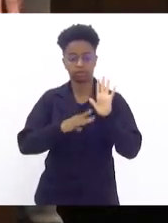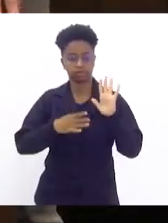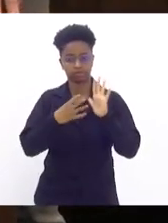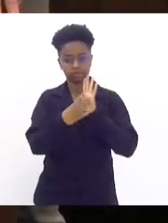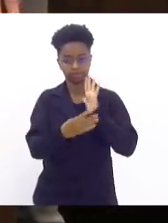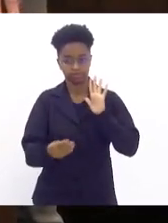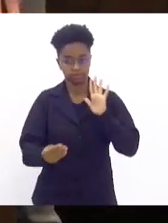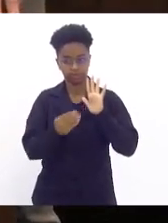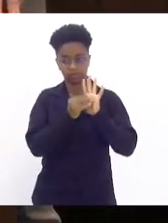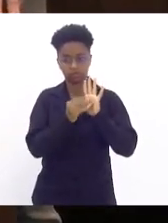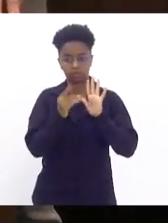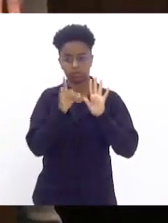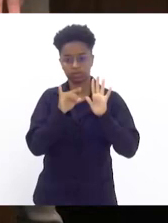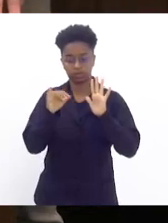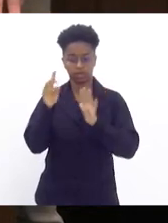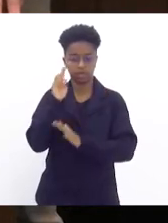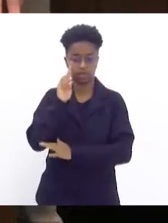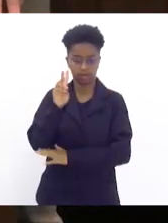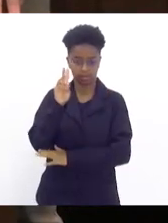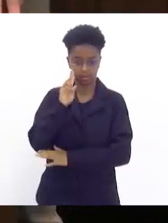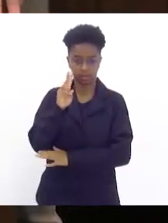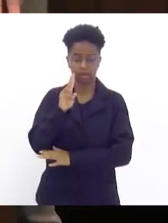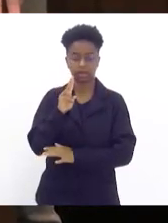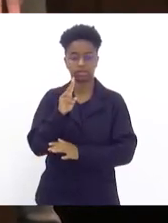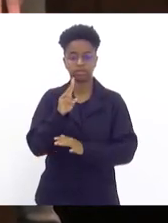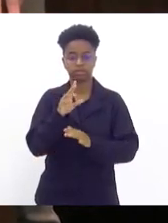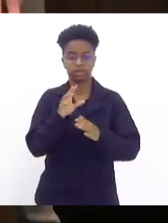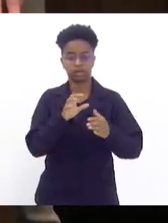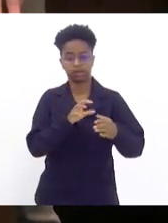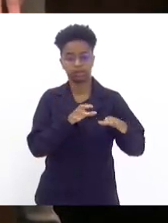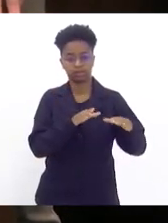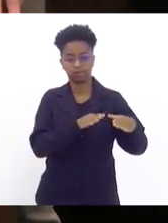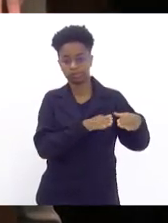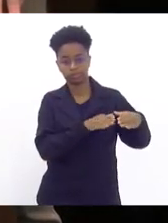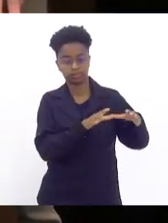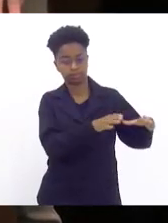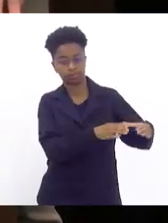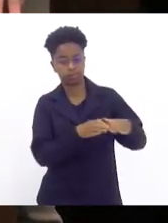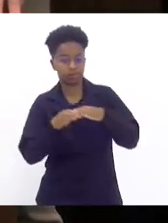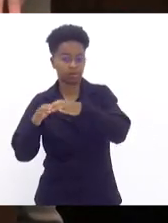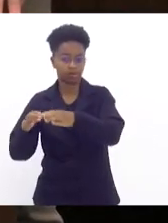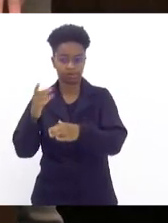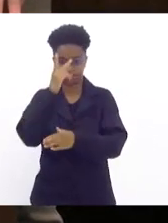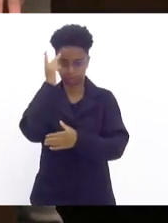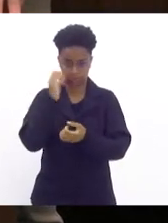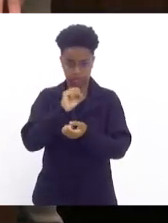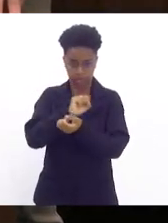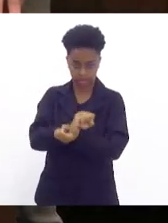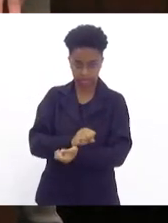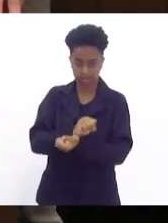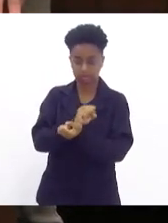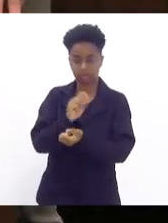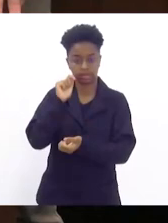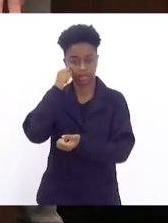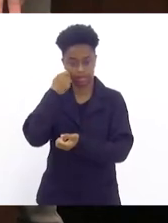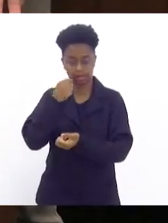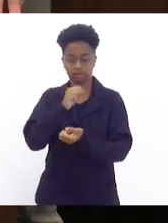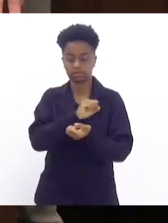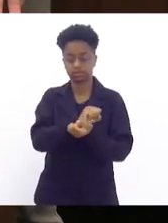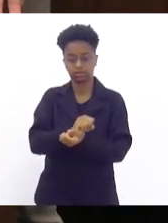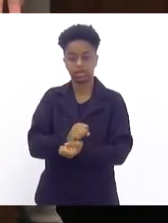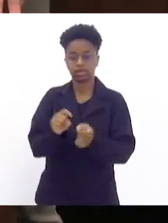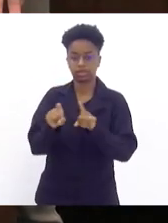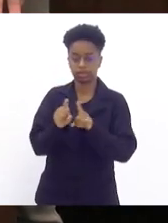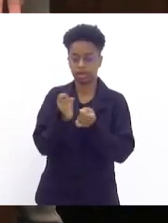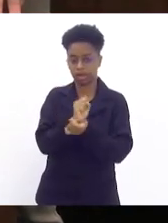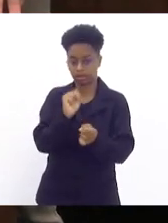o dia da lembrança né do tráfico de escravos e sobre Abolição importante dizer que a data que